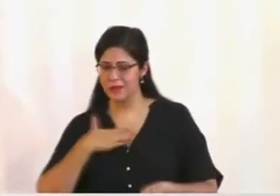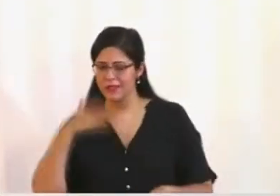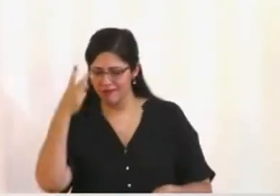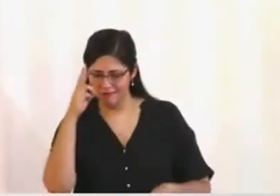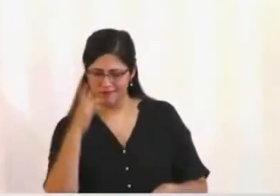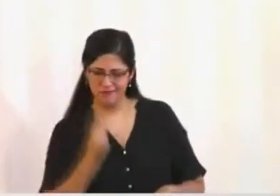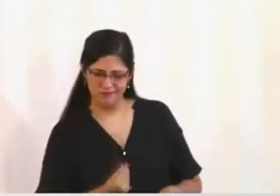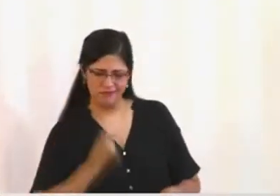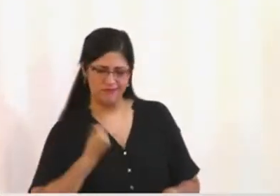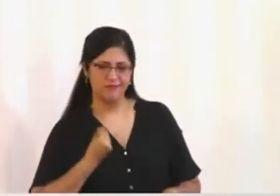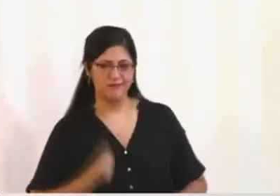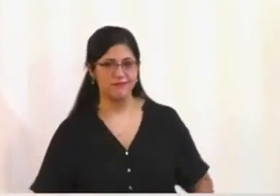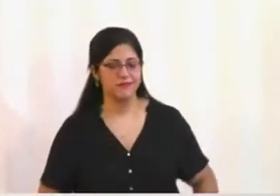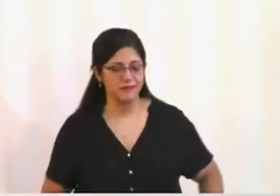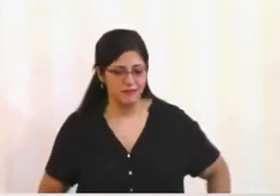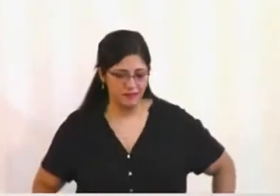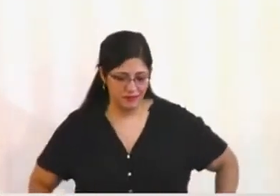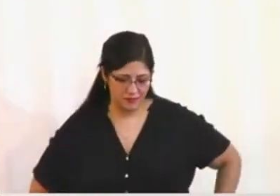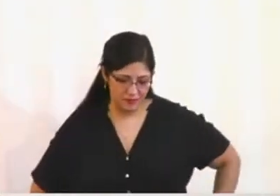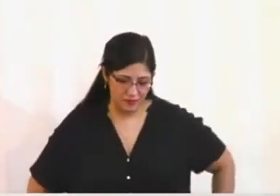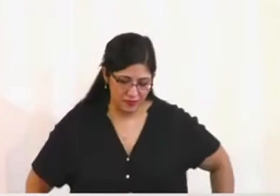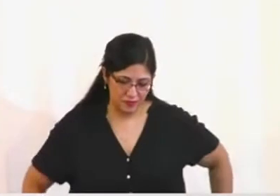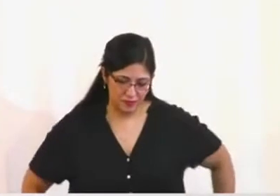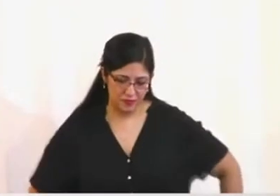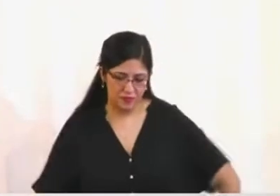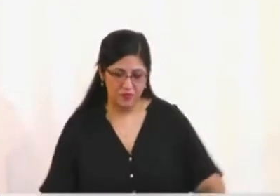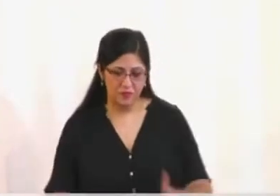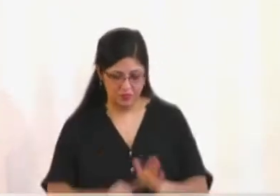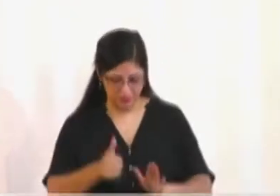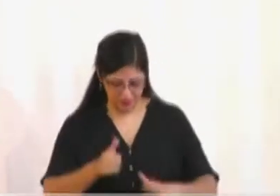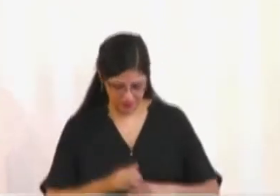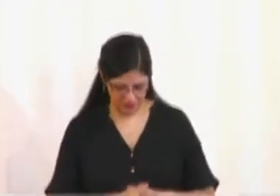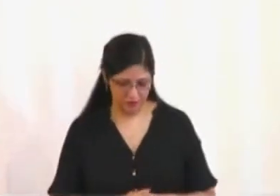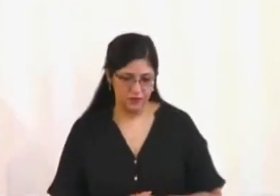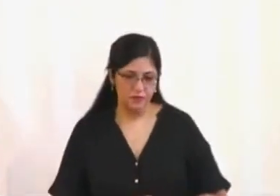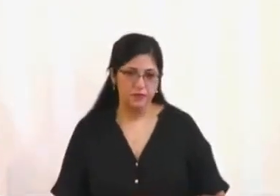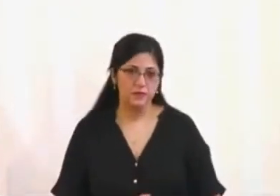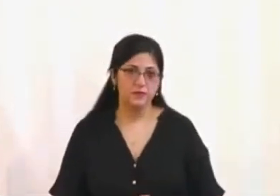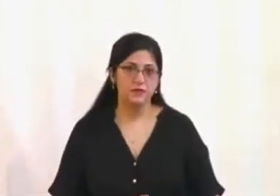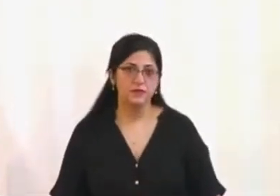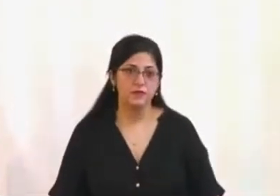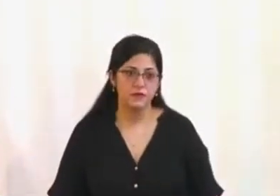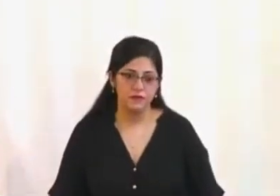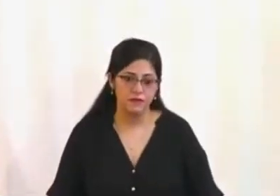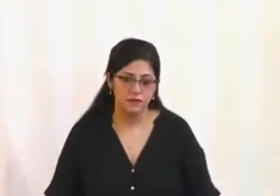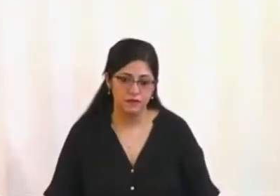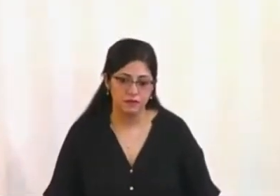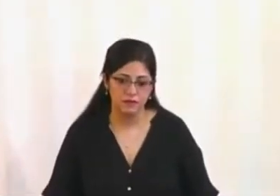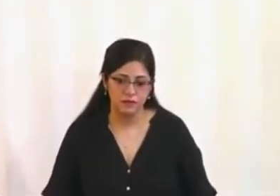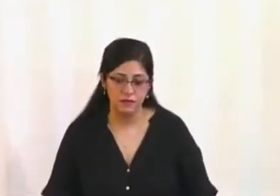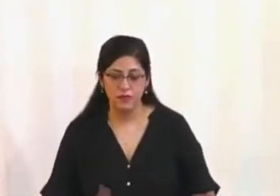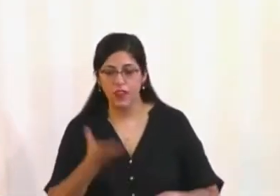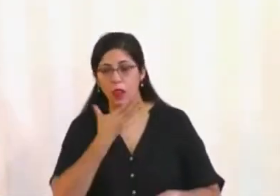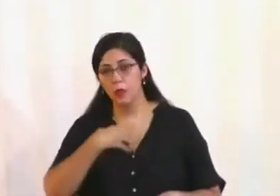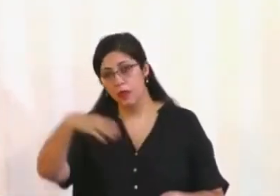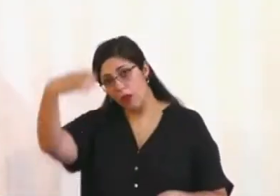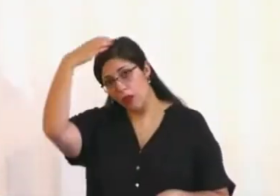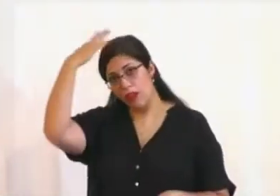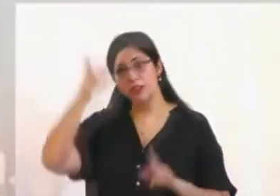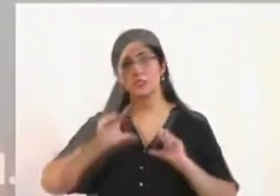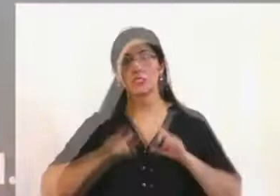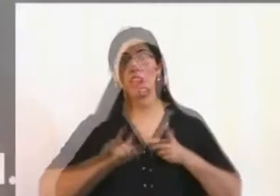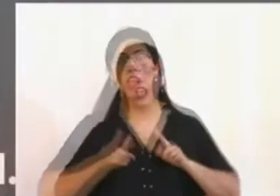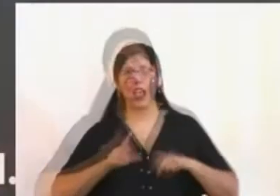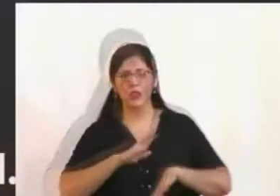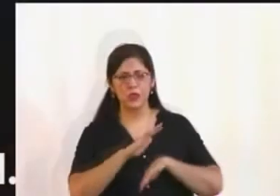caminhada. 1 Reis 19, de 1 a 18, a palavra de Deus nos diz: Acabe fez saber a Jezabel tudo